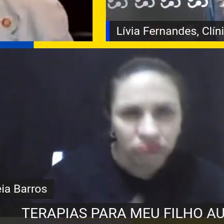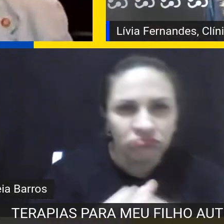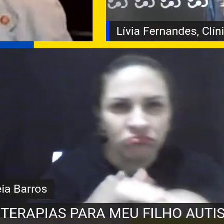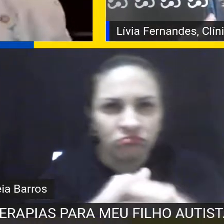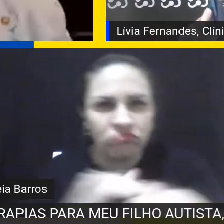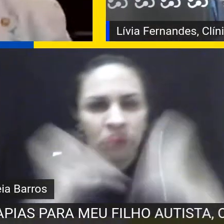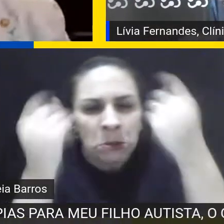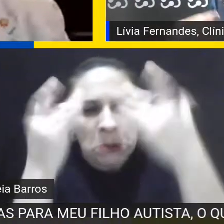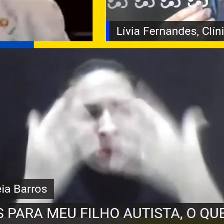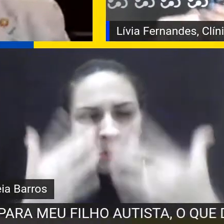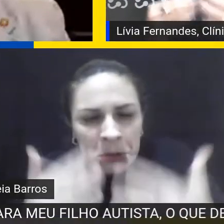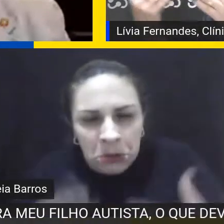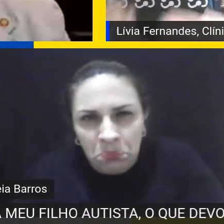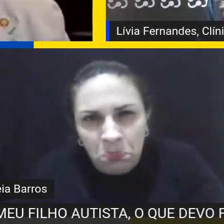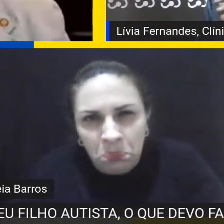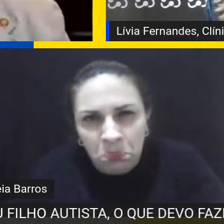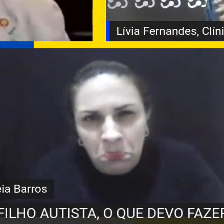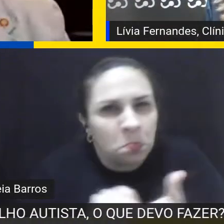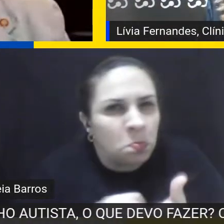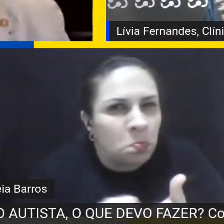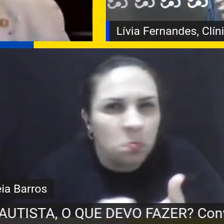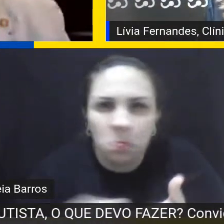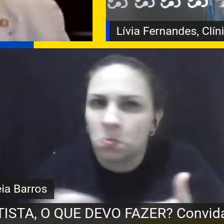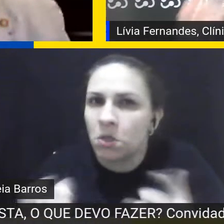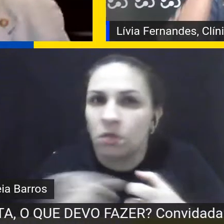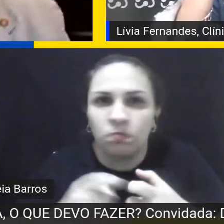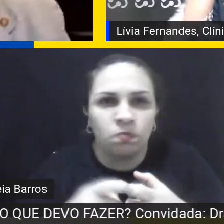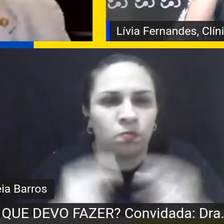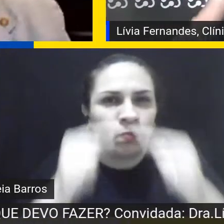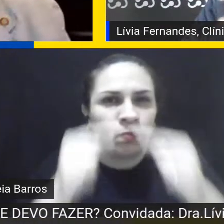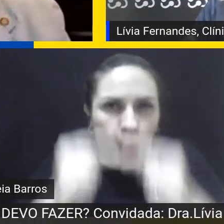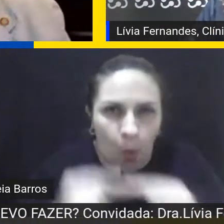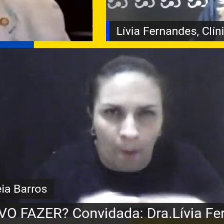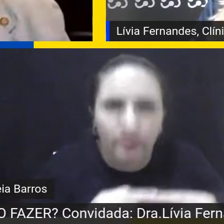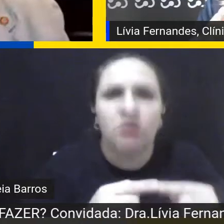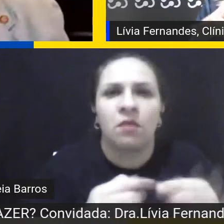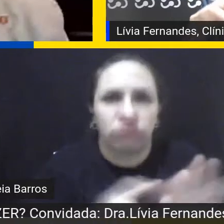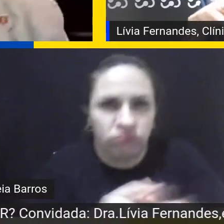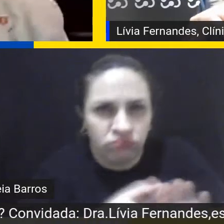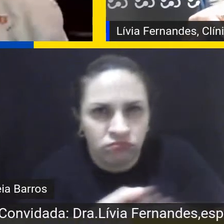plano de tratamento de acordo com o que o médico orientou. E a